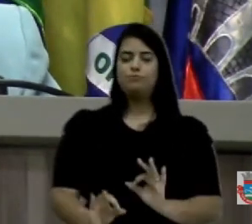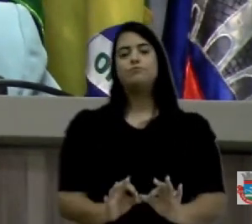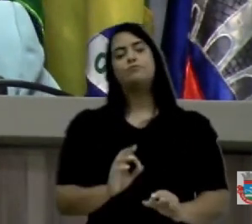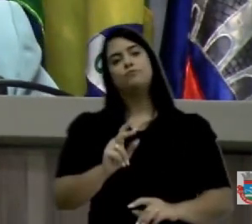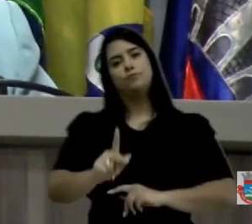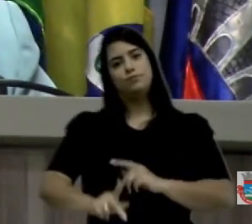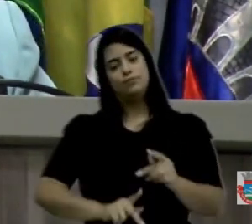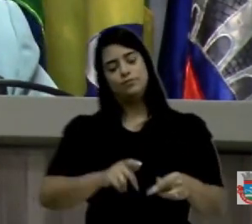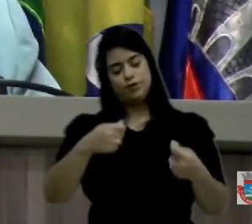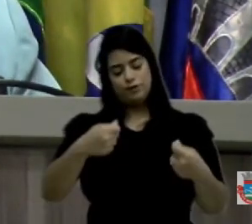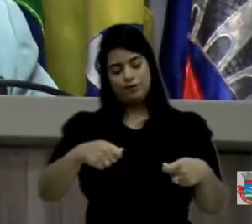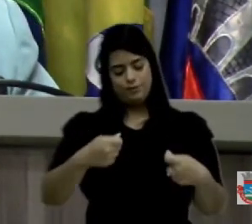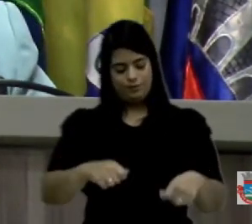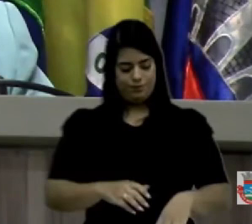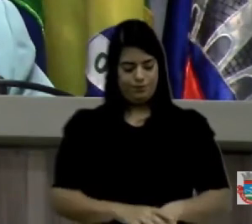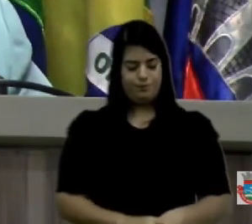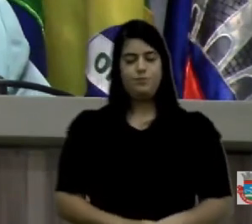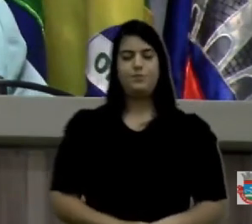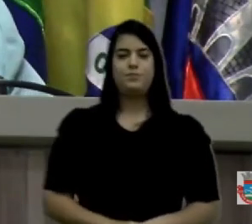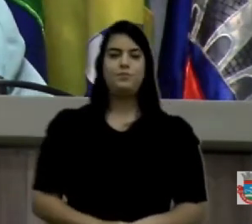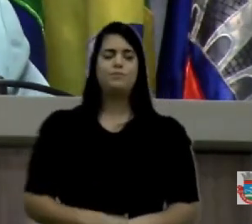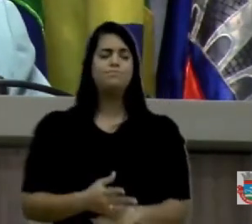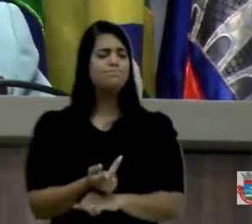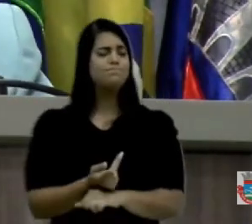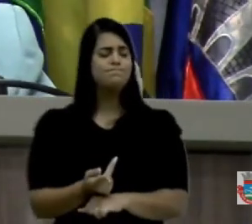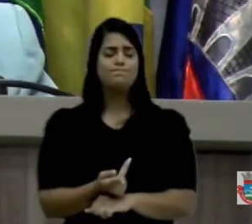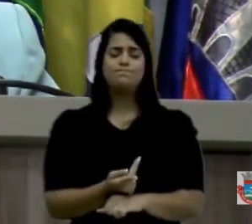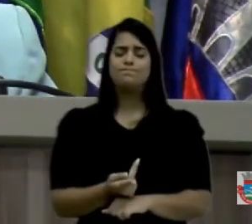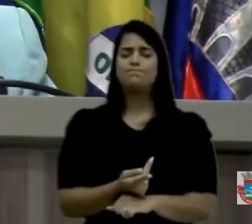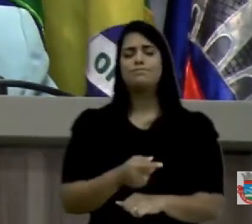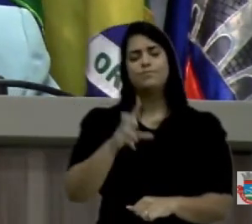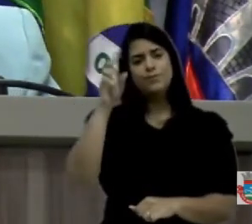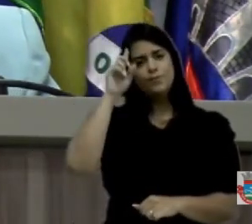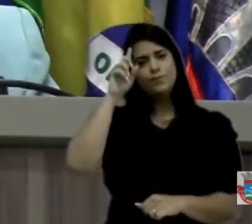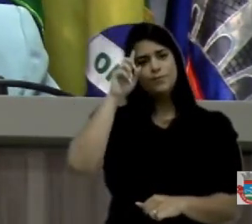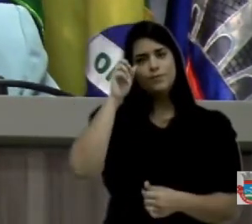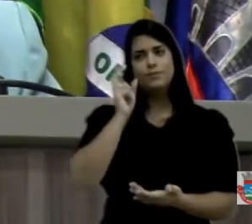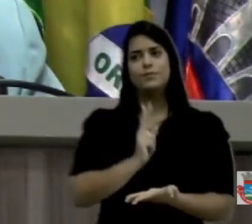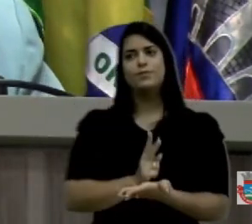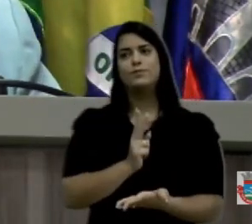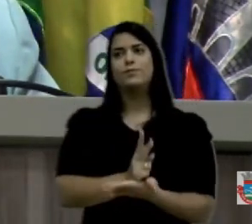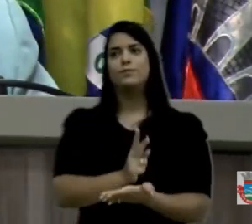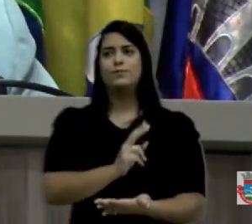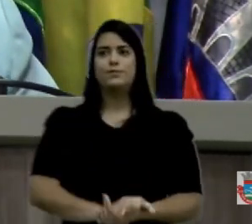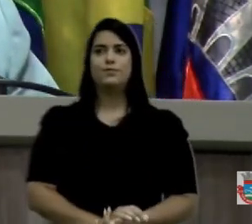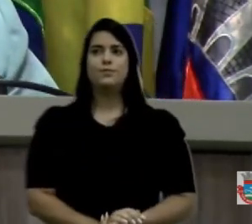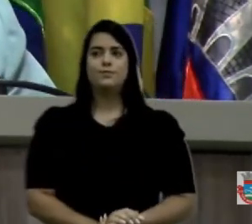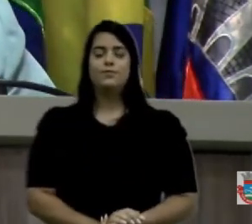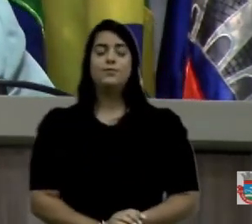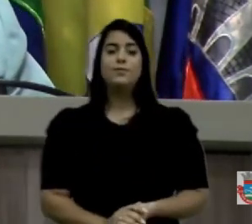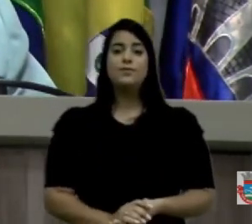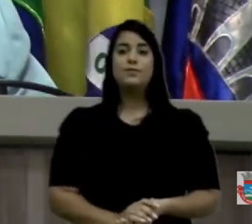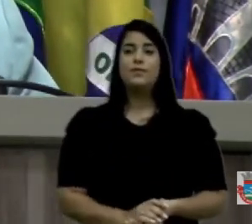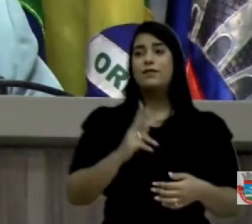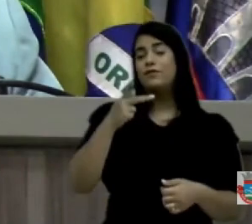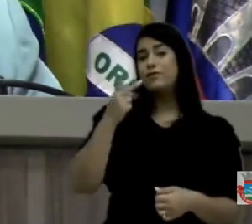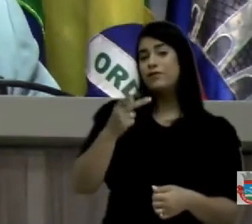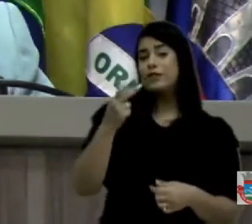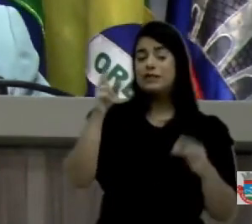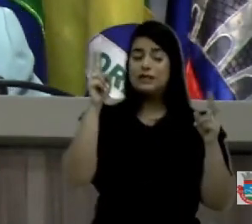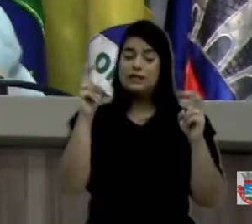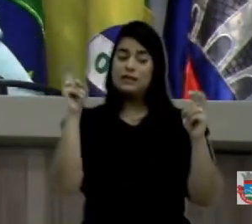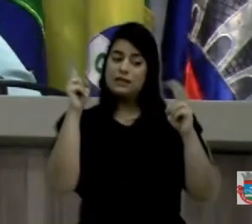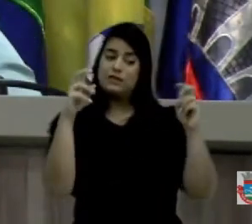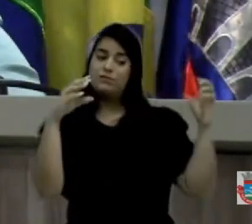que tanto precisa e que nos procura todos os dias e quero falar também vem da Compesa